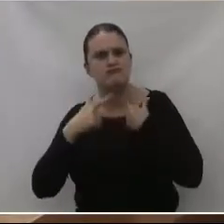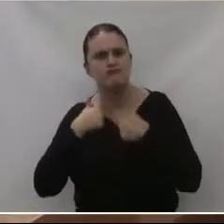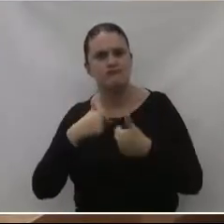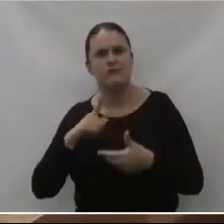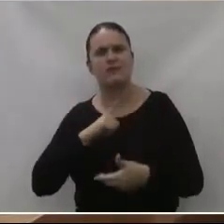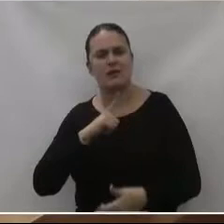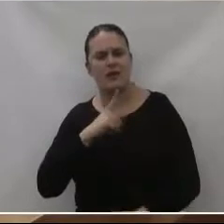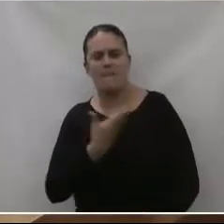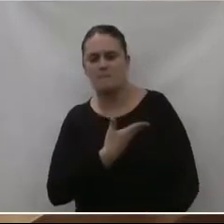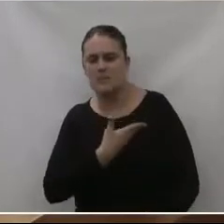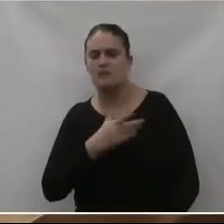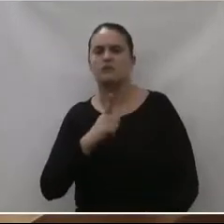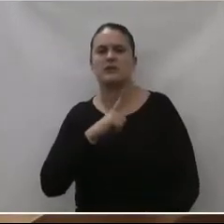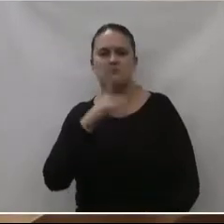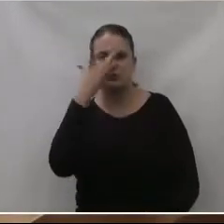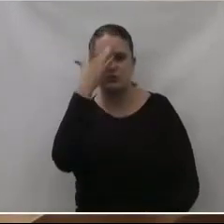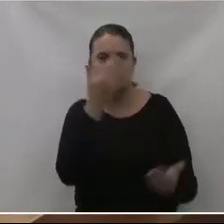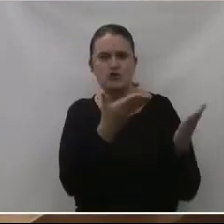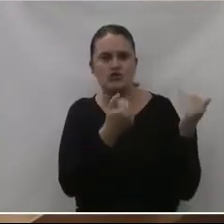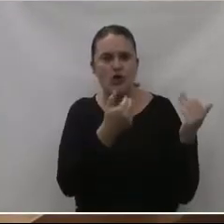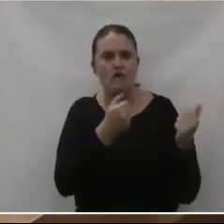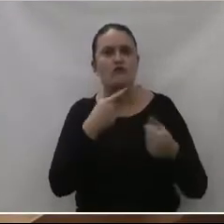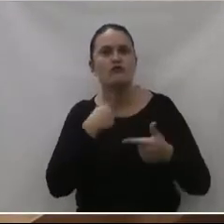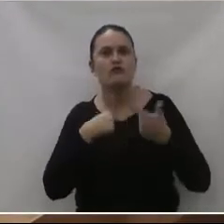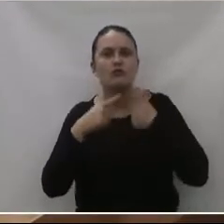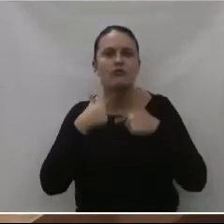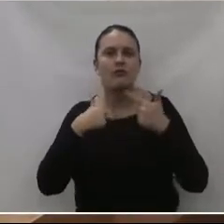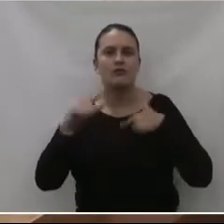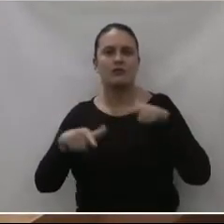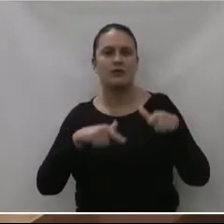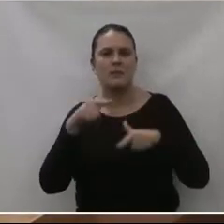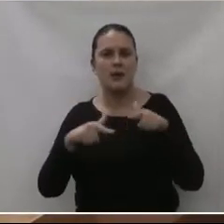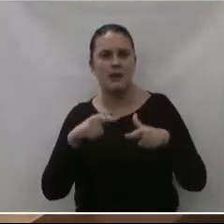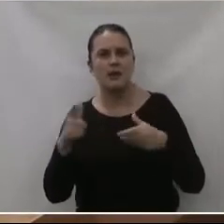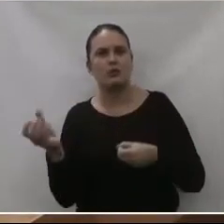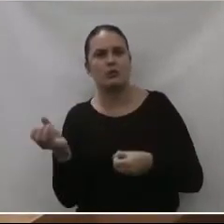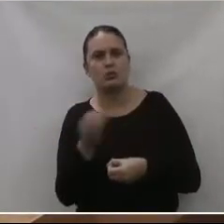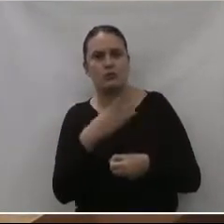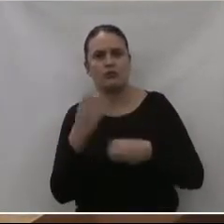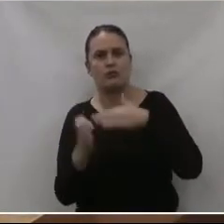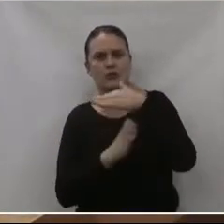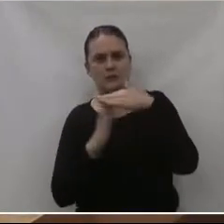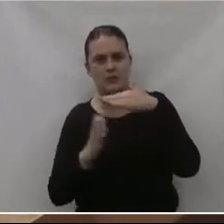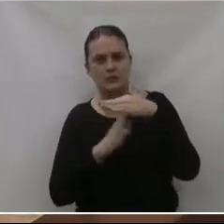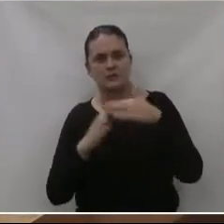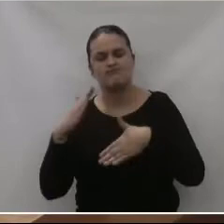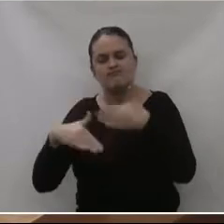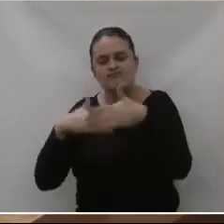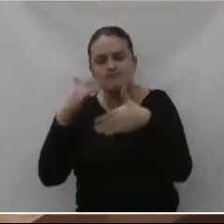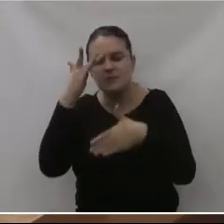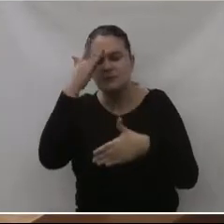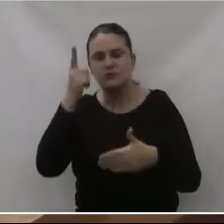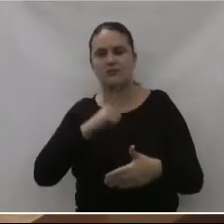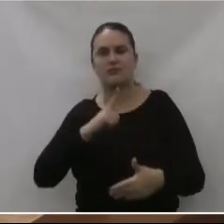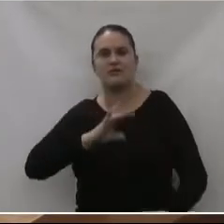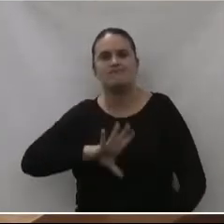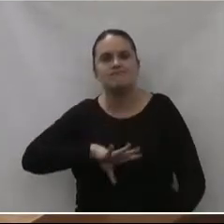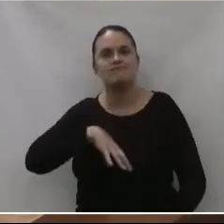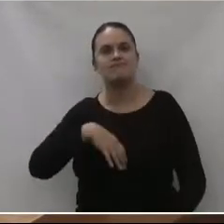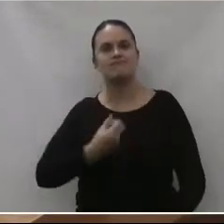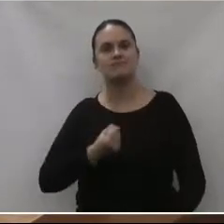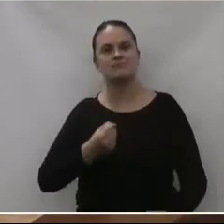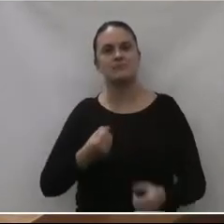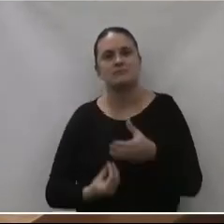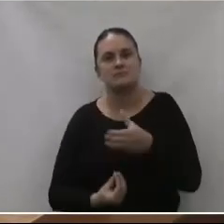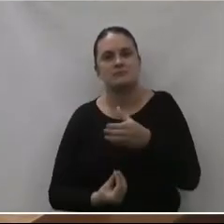mais amigos, mais jovens empreendendo. E é isso que nós precisamos de Ana da Vitória. Empreendedorismo. Gente que tenha coragem de gerar